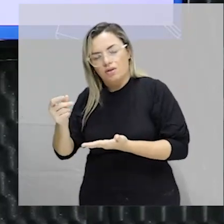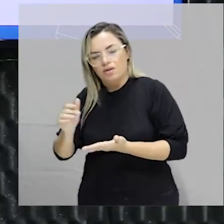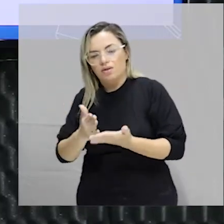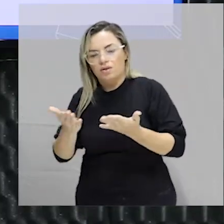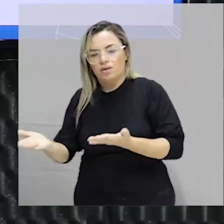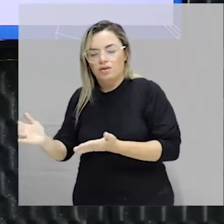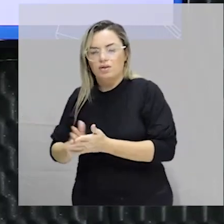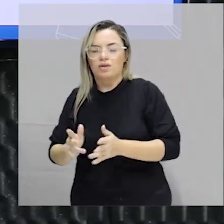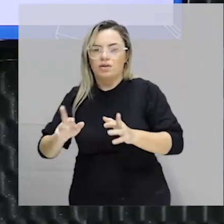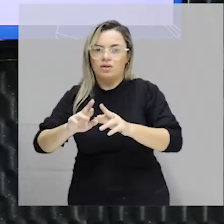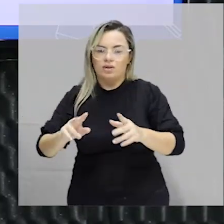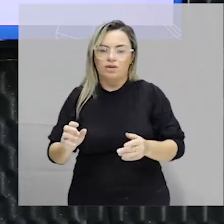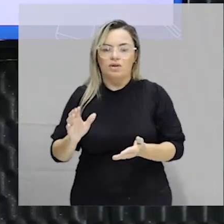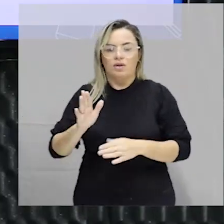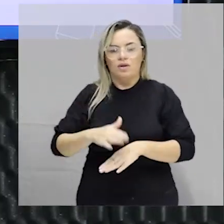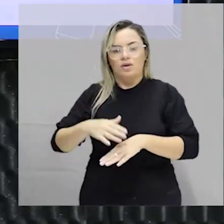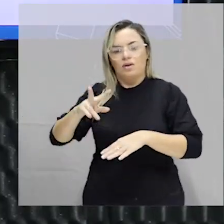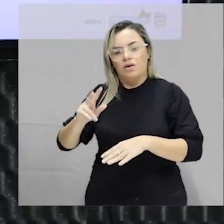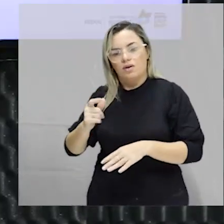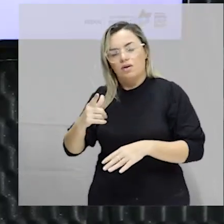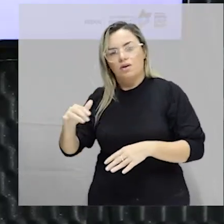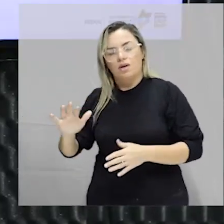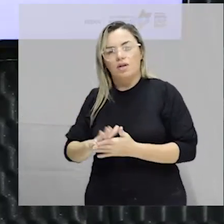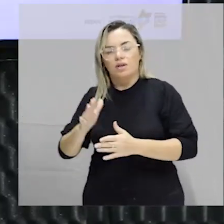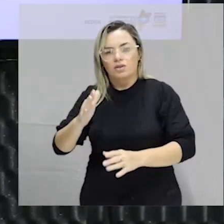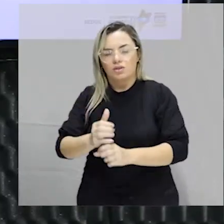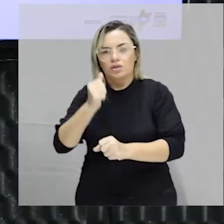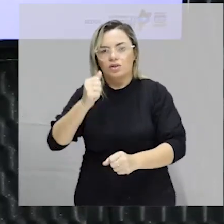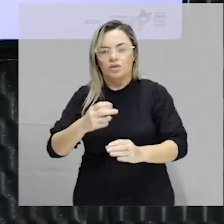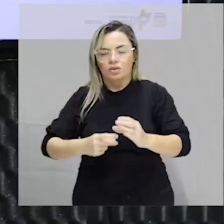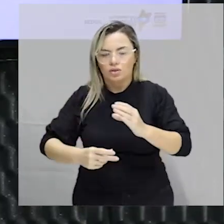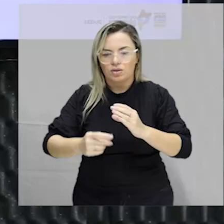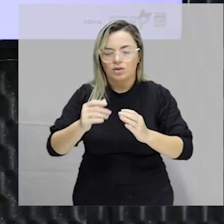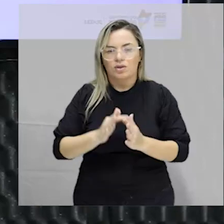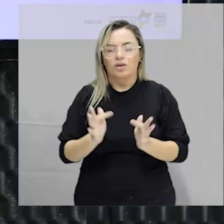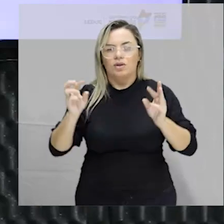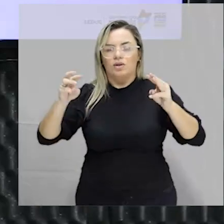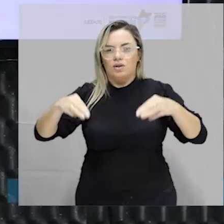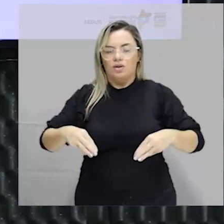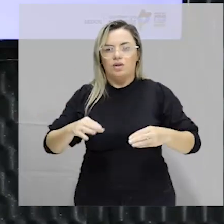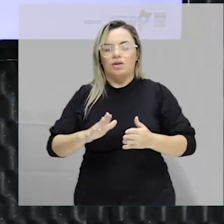mais-valia que se tira o lucro no capitalismo. Dito isso, a gente encerra mais uma aula de